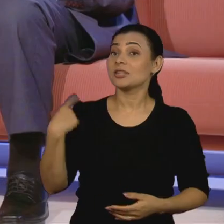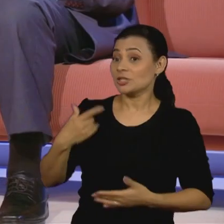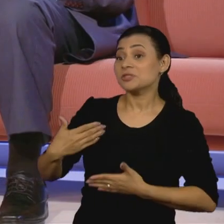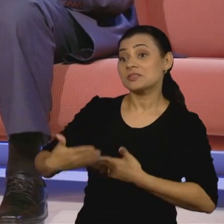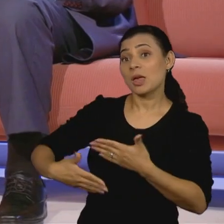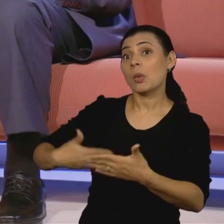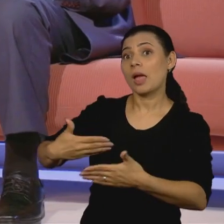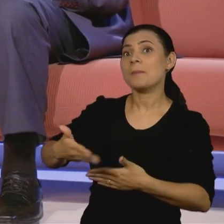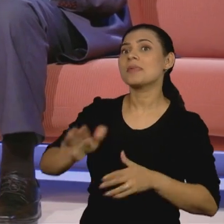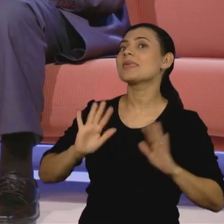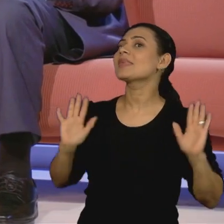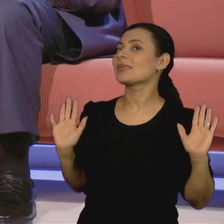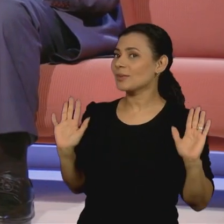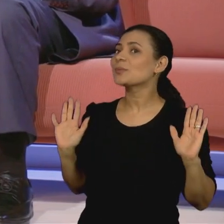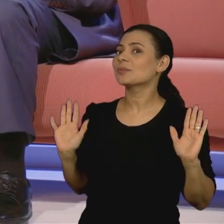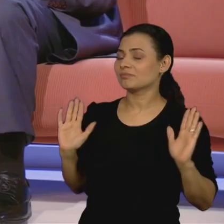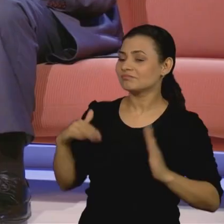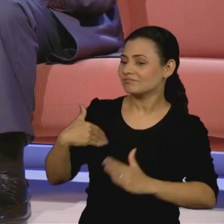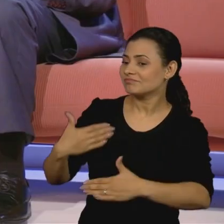viu, Chalita? Eu acho que